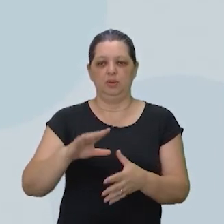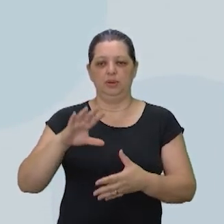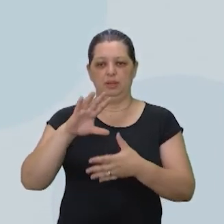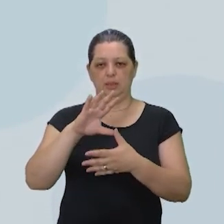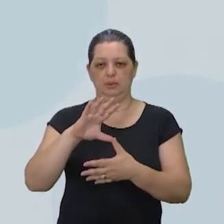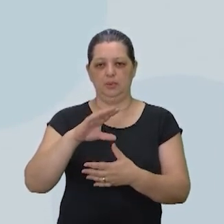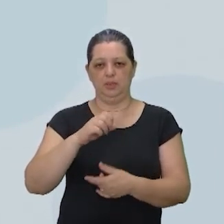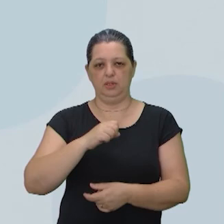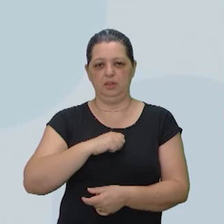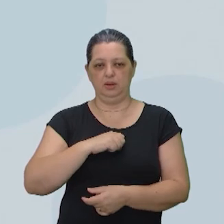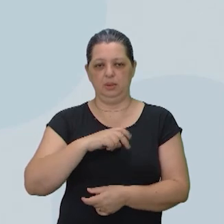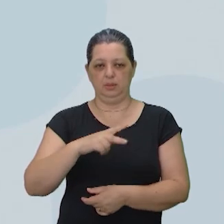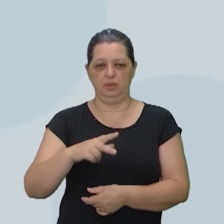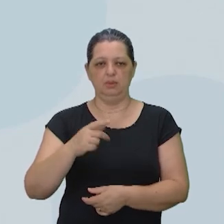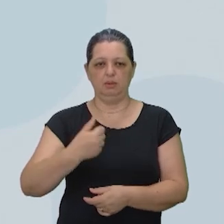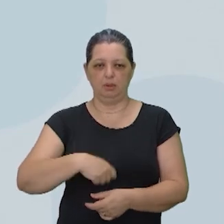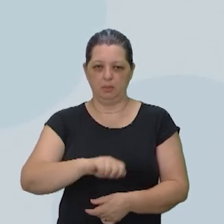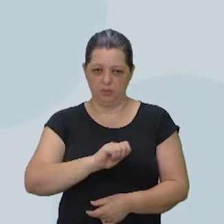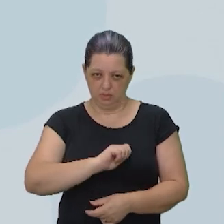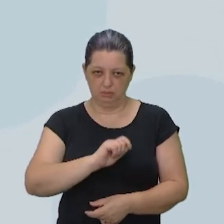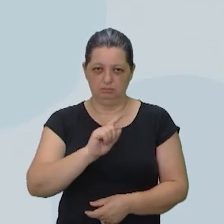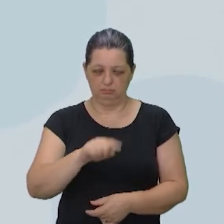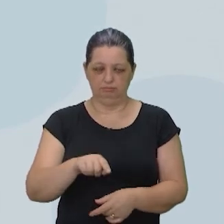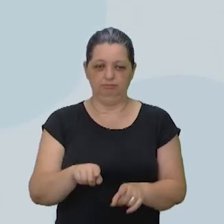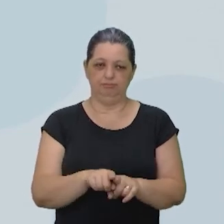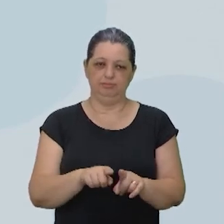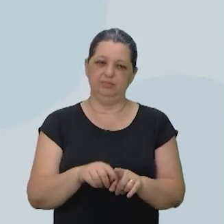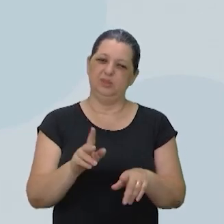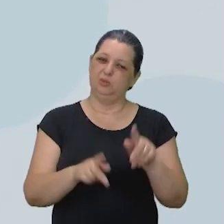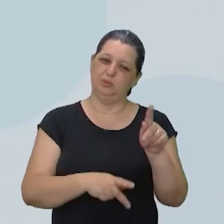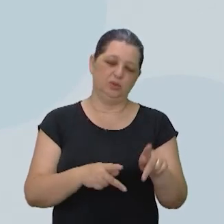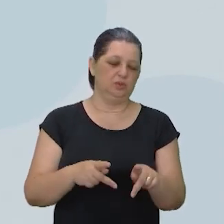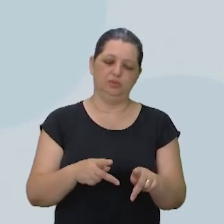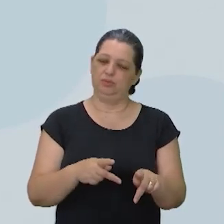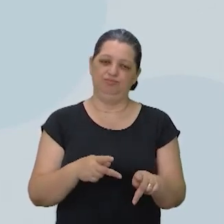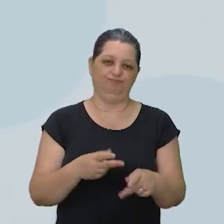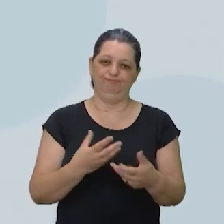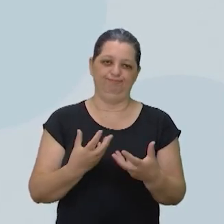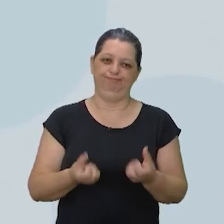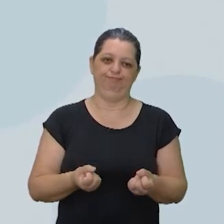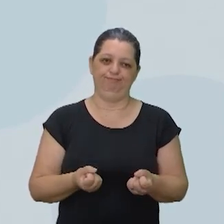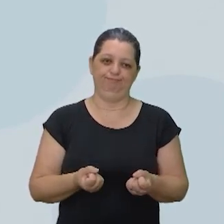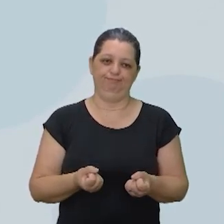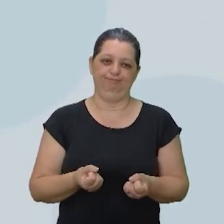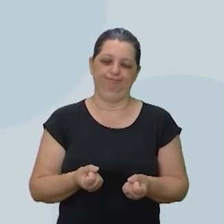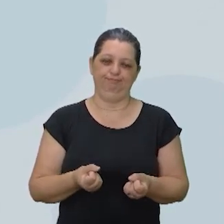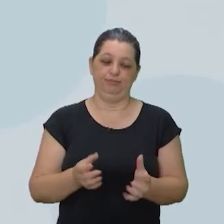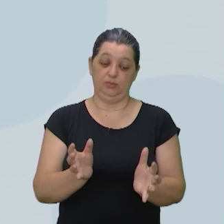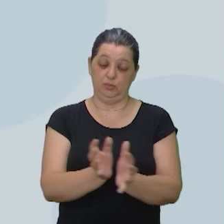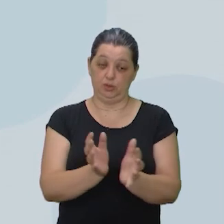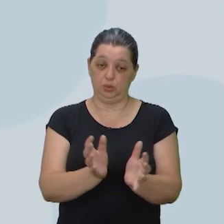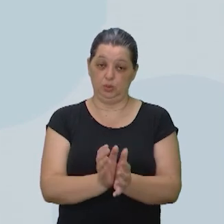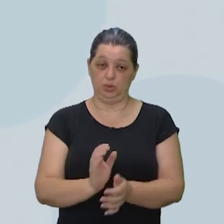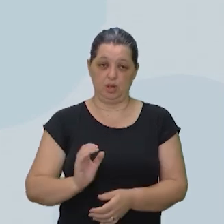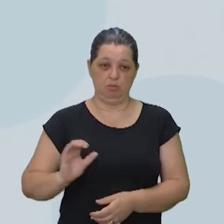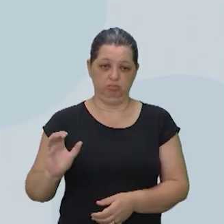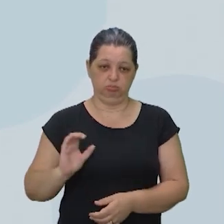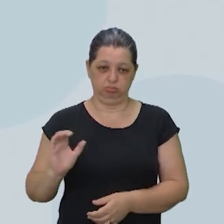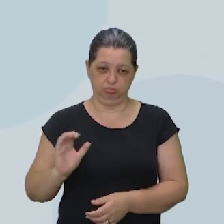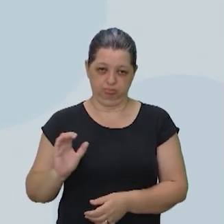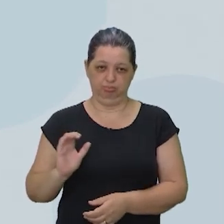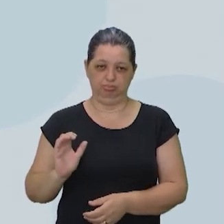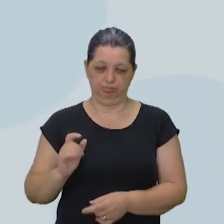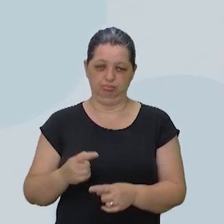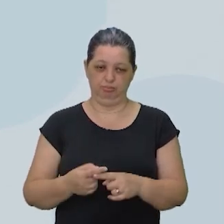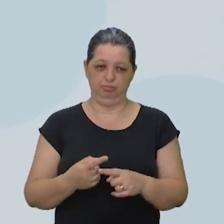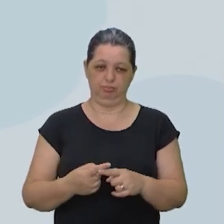cantado aqui a bola, o povo não se deu bem com isso, né? As elites acabam explorando agora o povo, não é mais a metrópole,